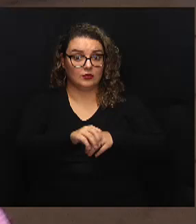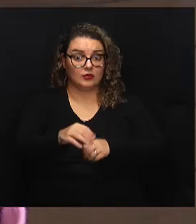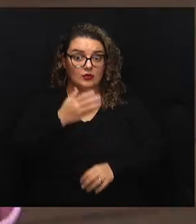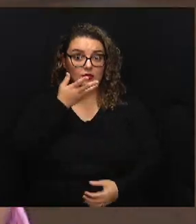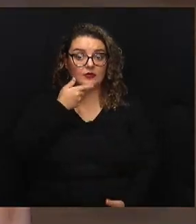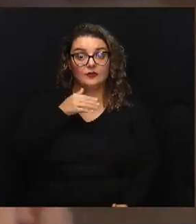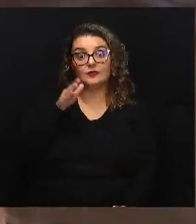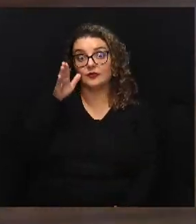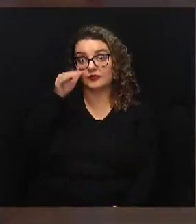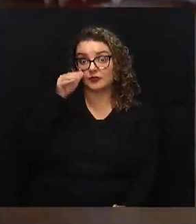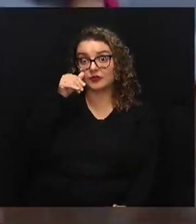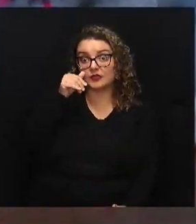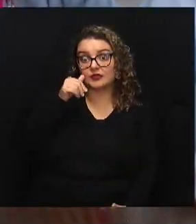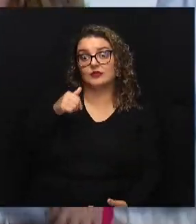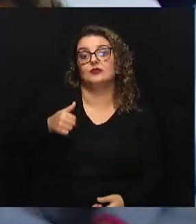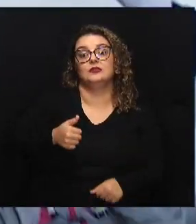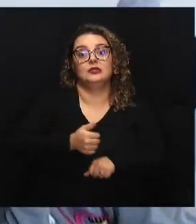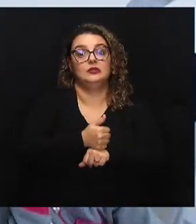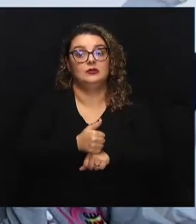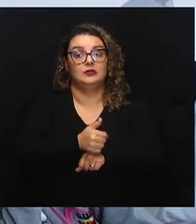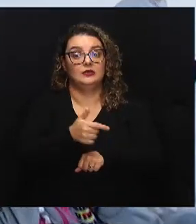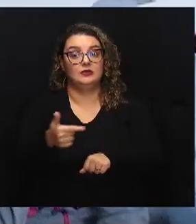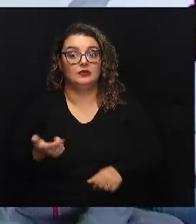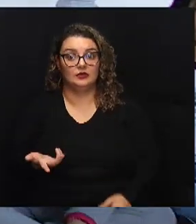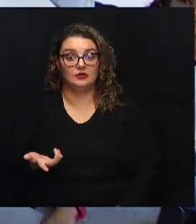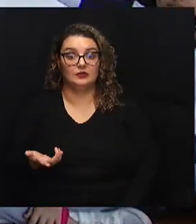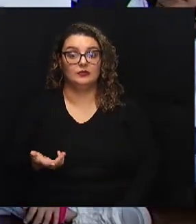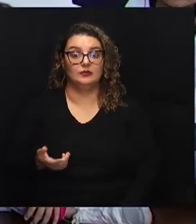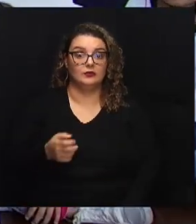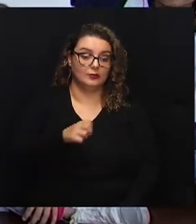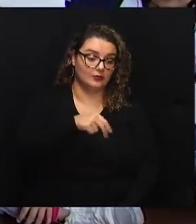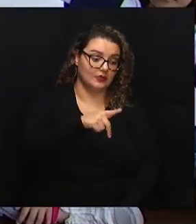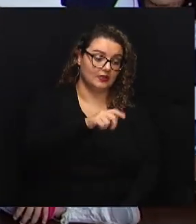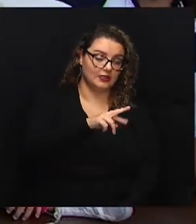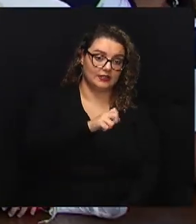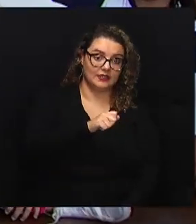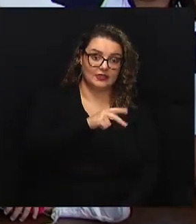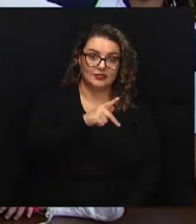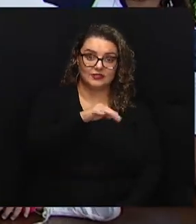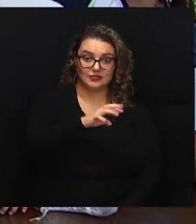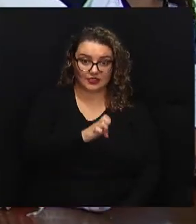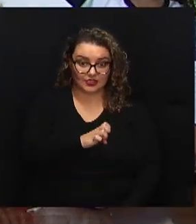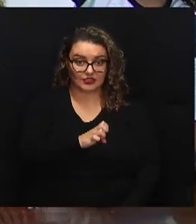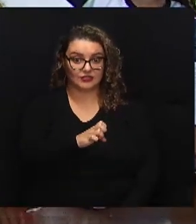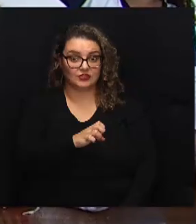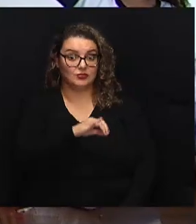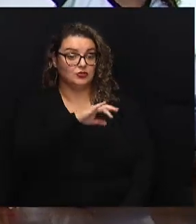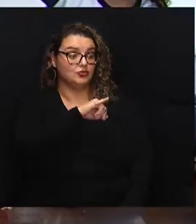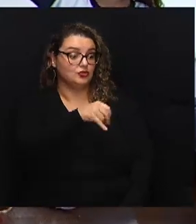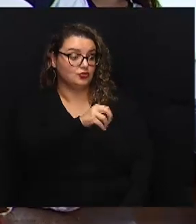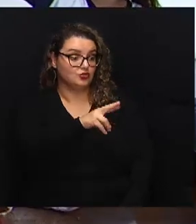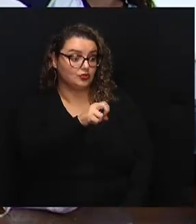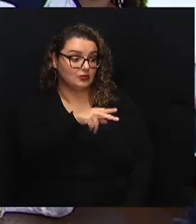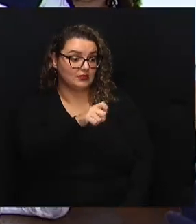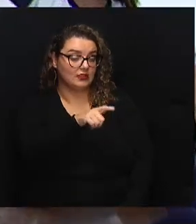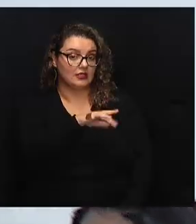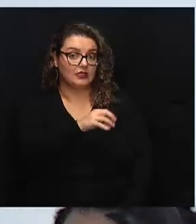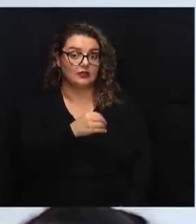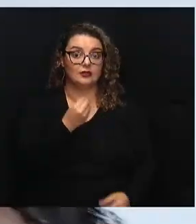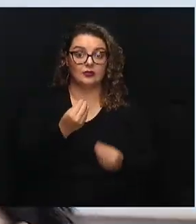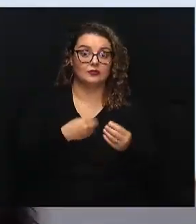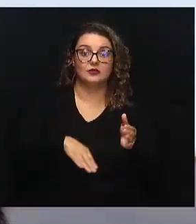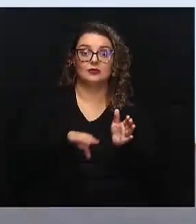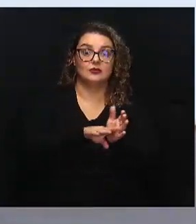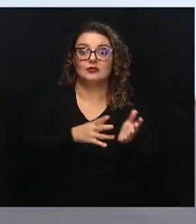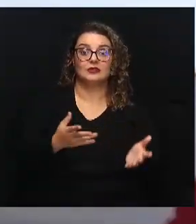muito curiosa, são profissões que nem existem mais, né? O engraxate, o jornaleiro, né? Quando você chegou para essas crianças desse universo tão